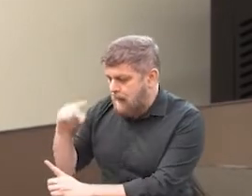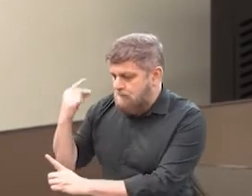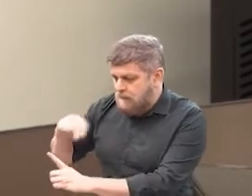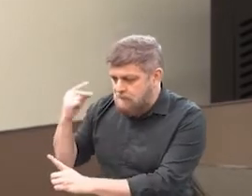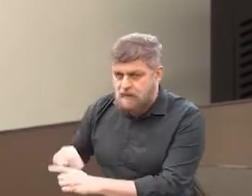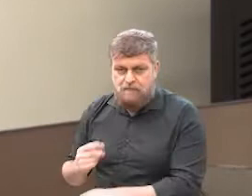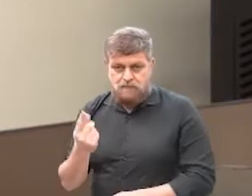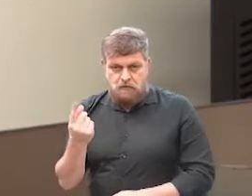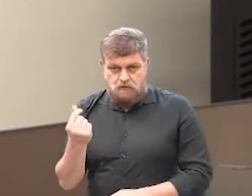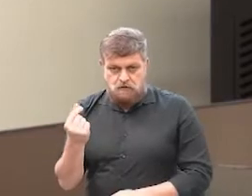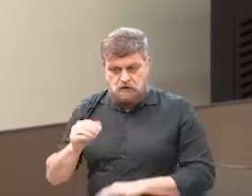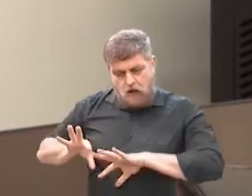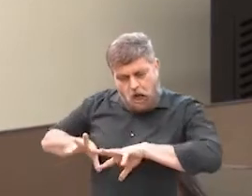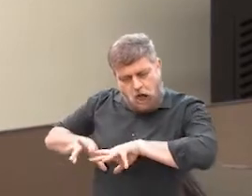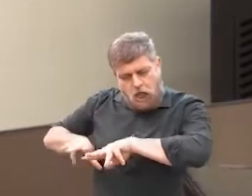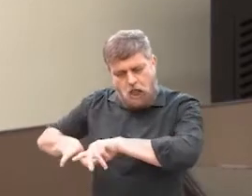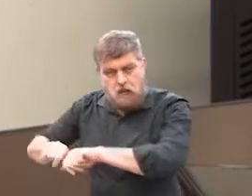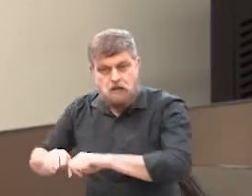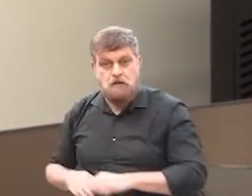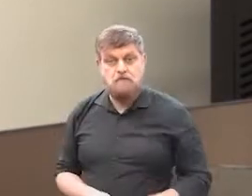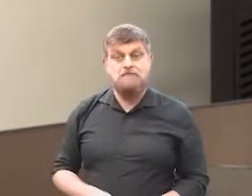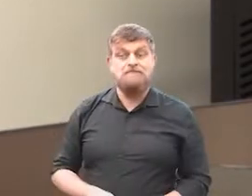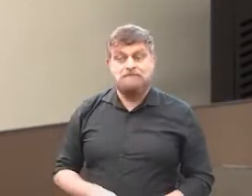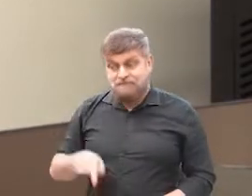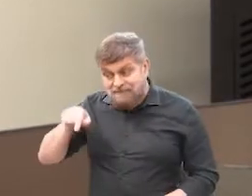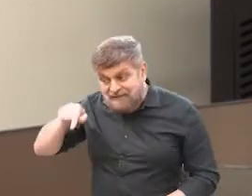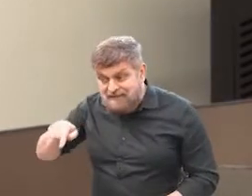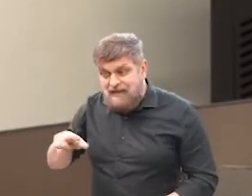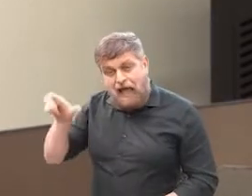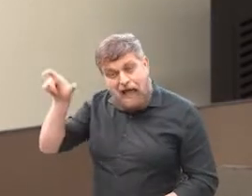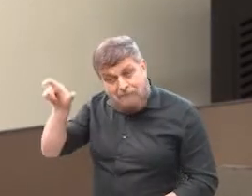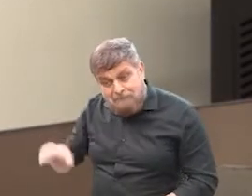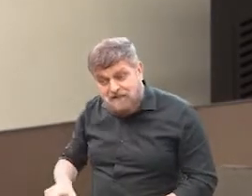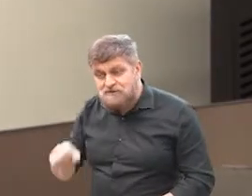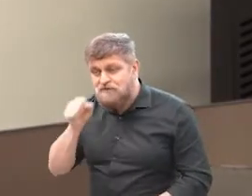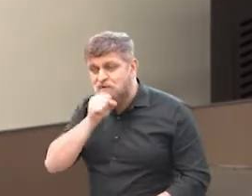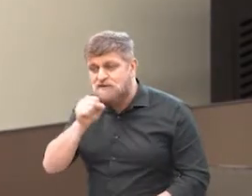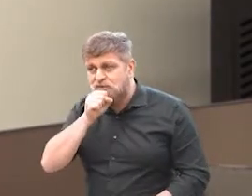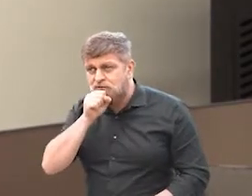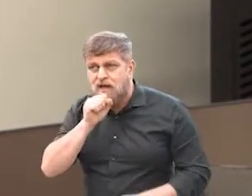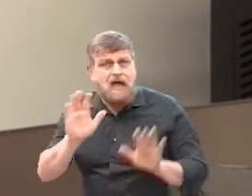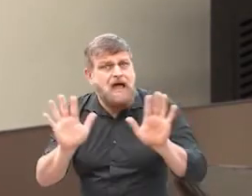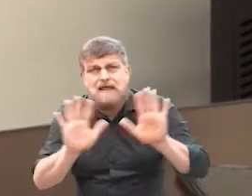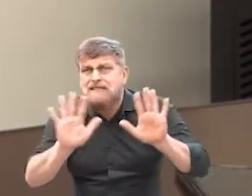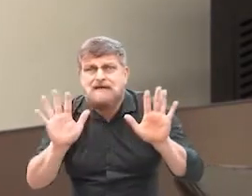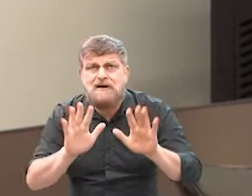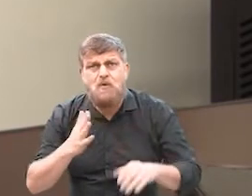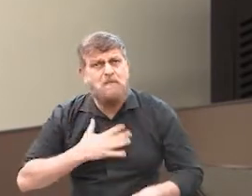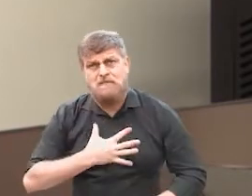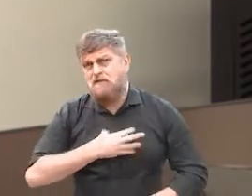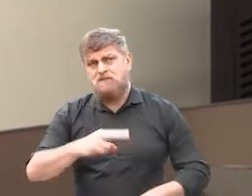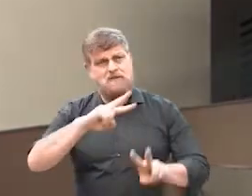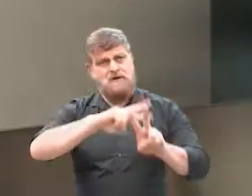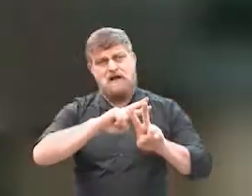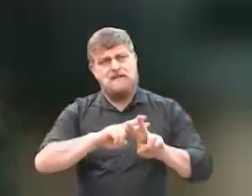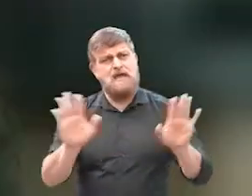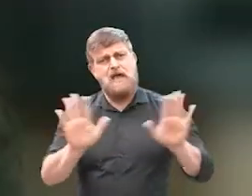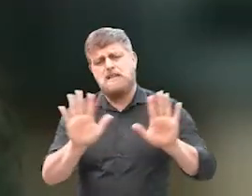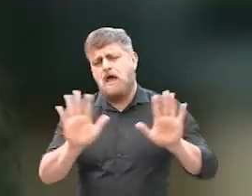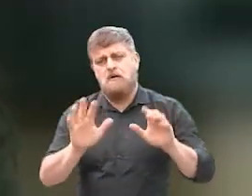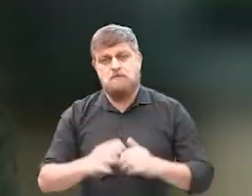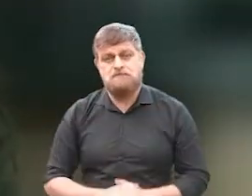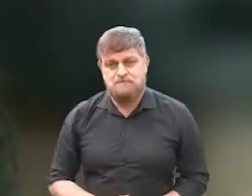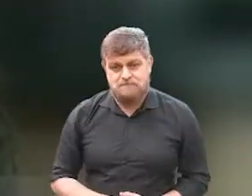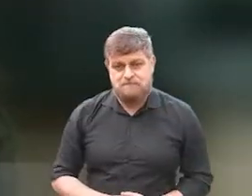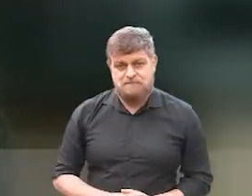o dinheiro dele estava sendo subtraído e mesmo assim ele não quer que aquele filho tenha uma penalidade.